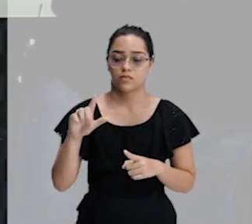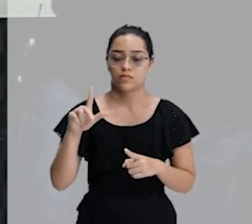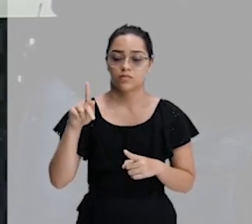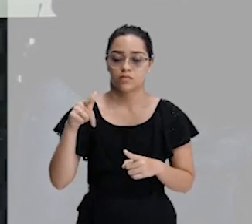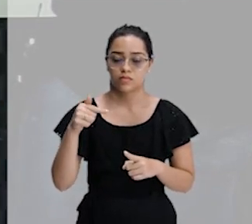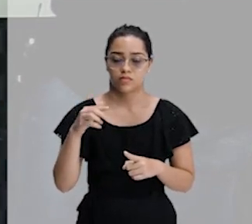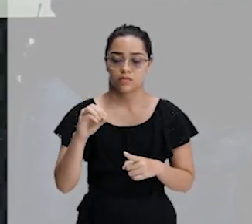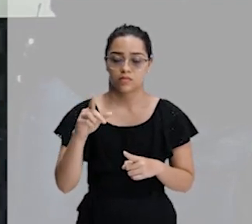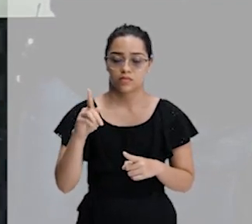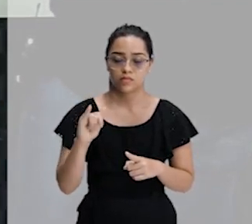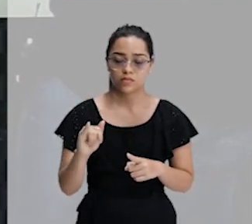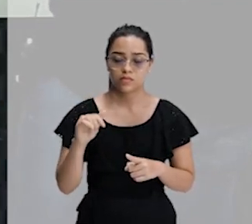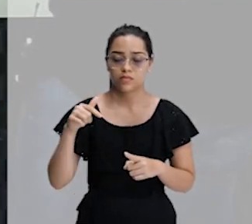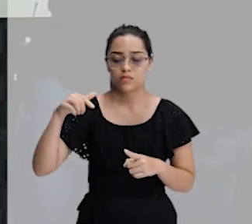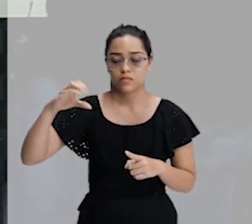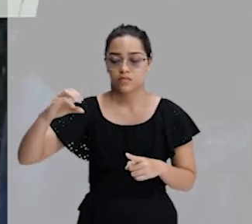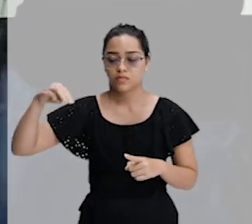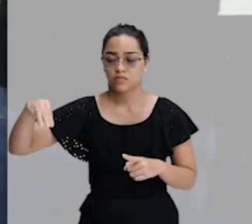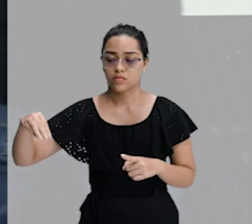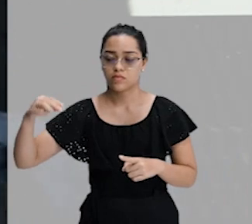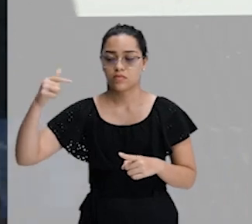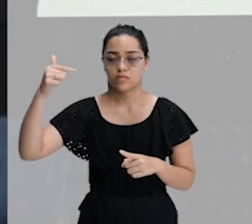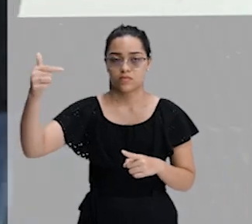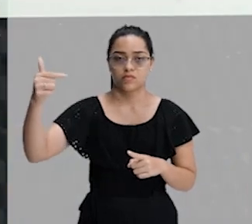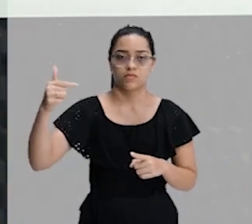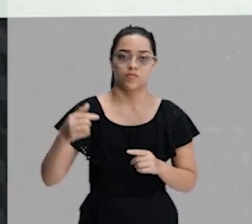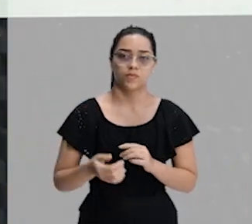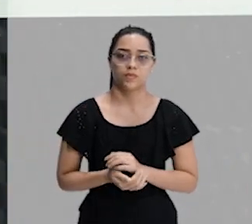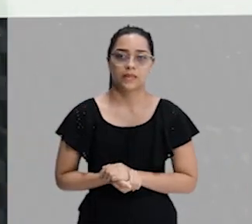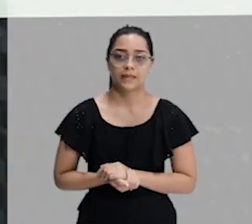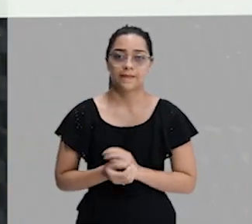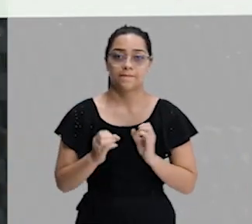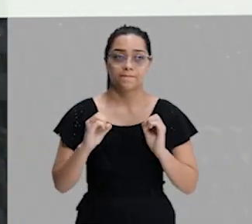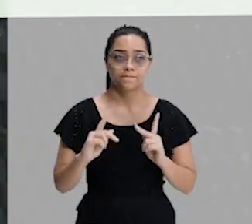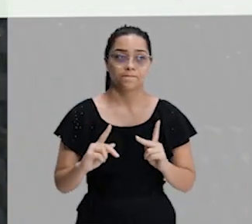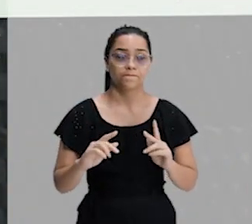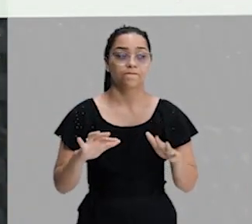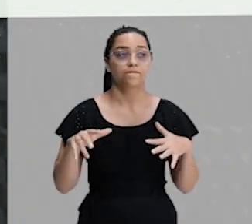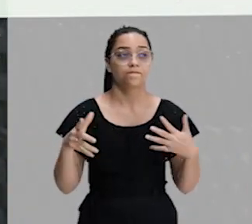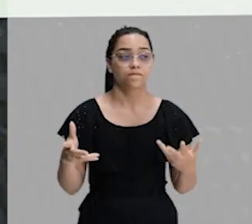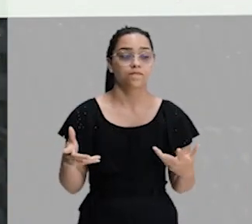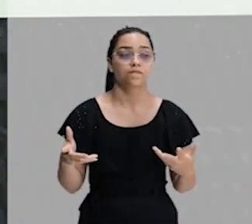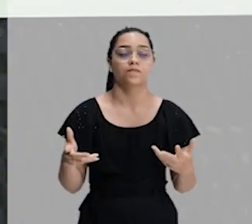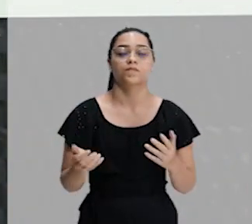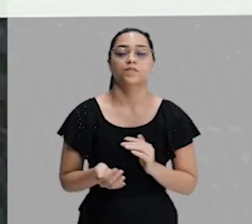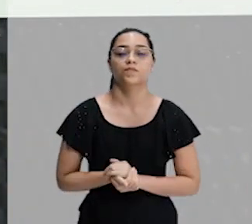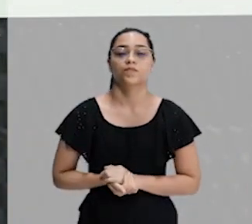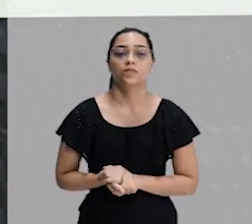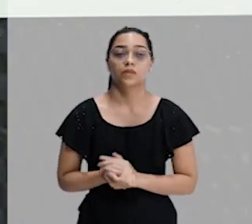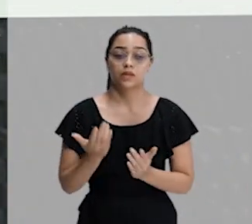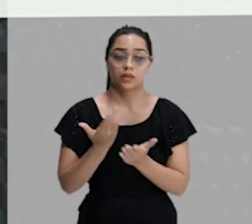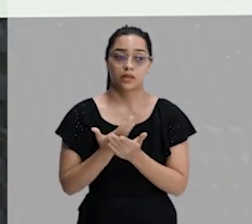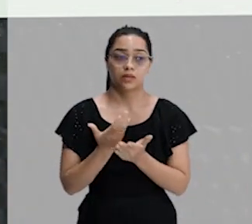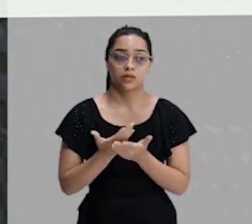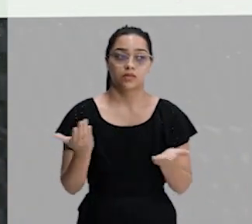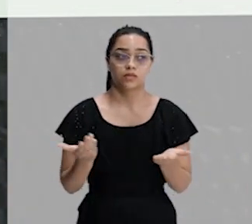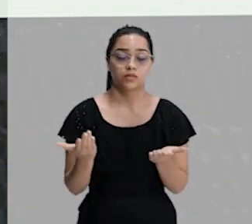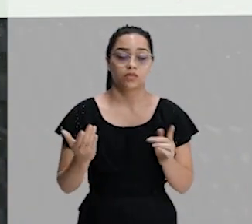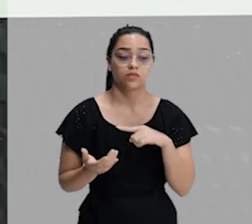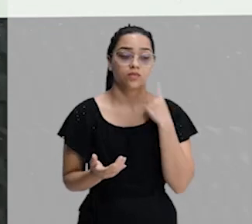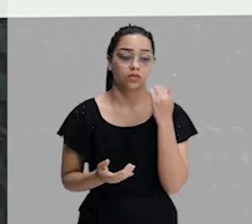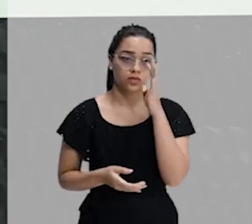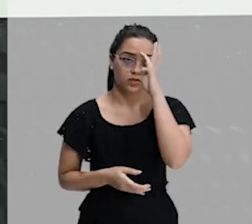70π centímetros quadrados. Beleza? Então, na aula de hoje, galera, a